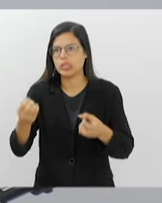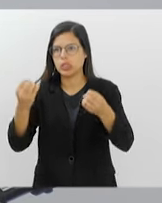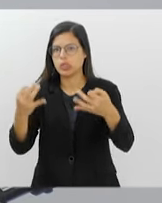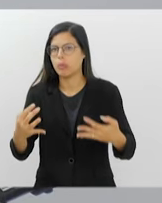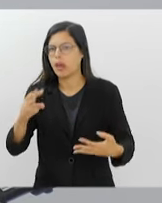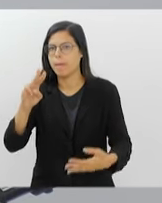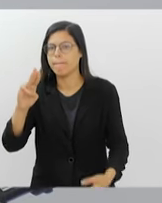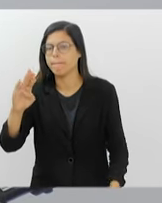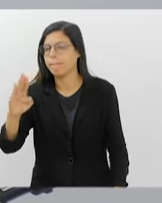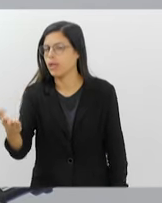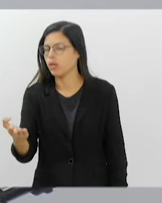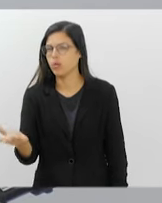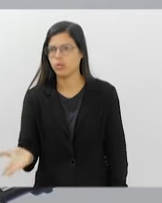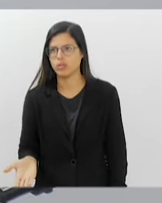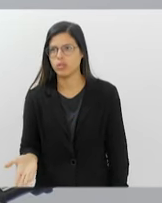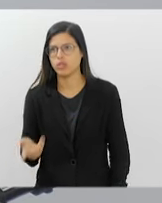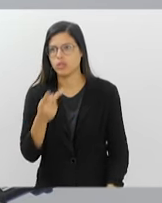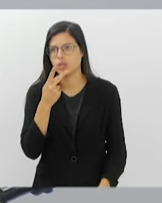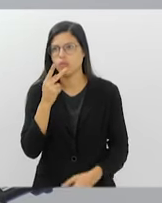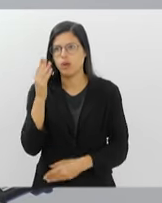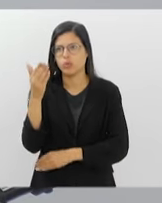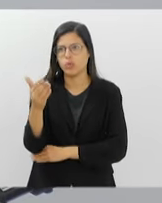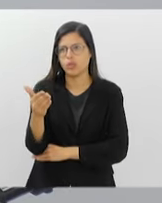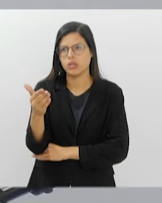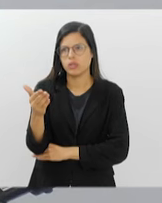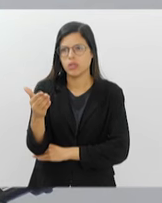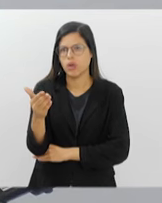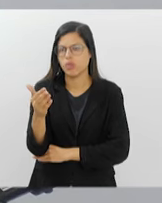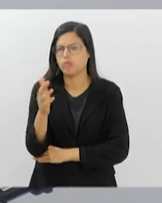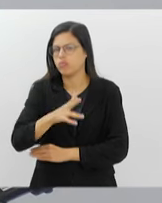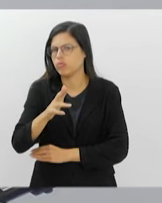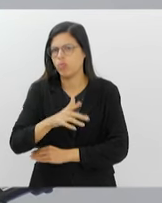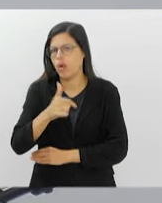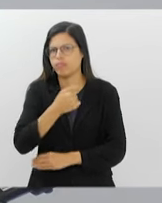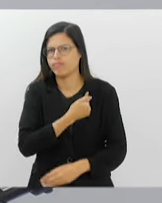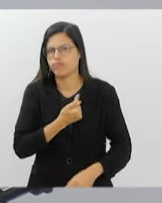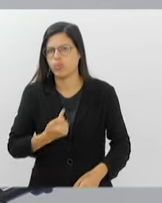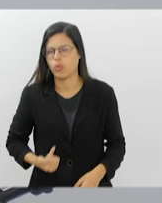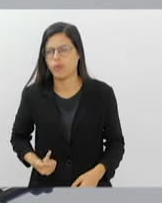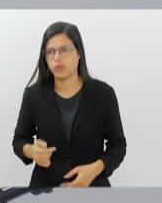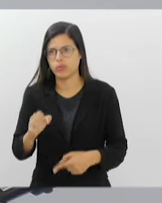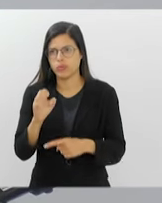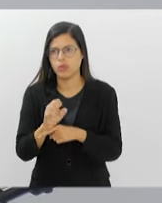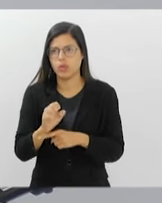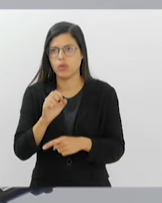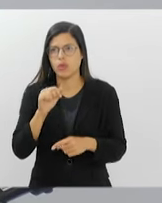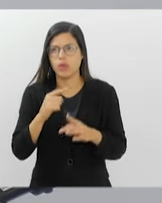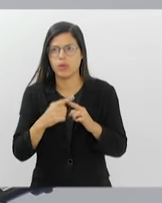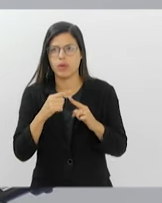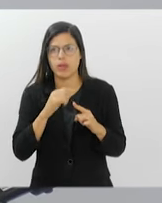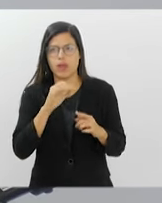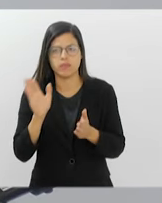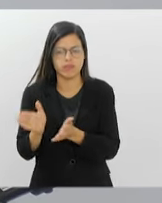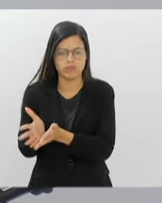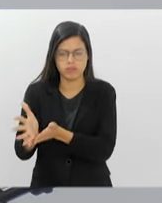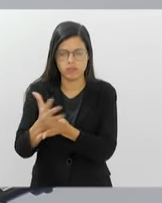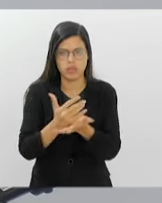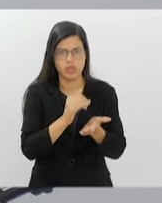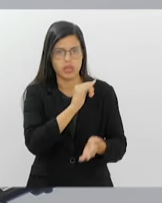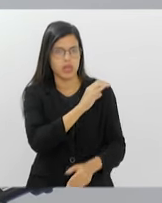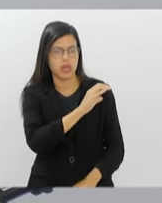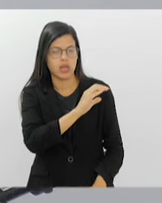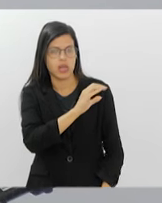de qu quando fala da rede hoteleira não é um centavo pro Governo do Estado porque arrecadação é de ss pra